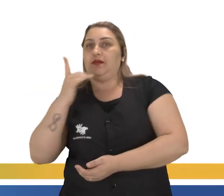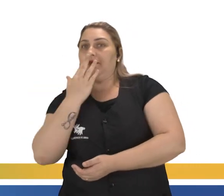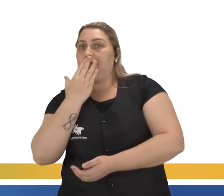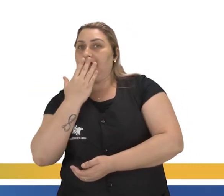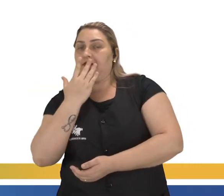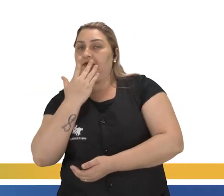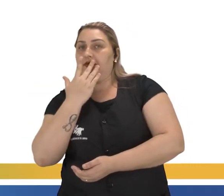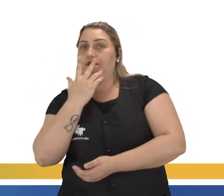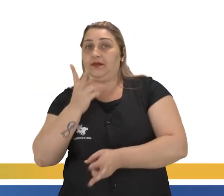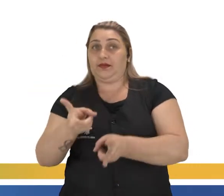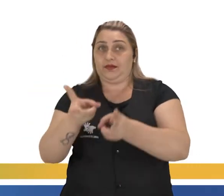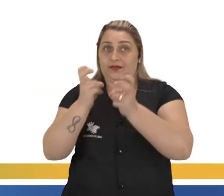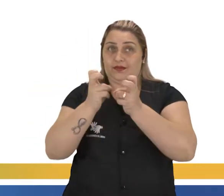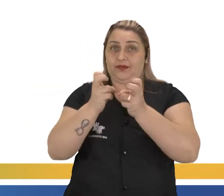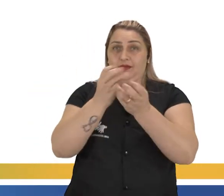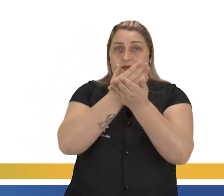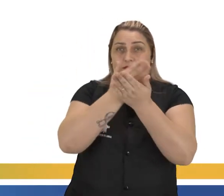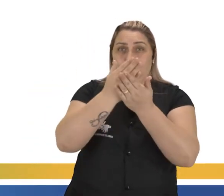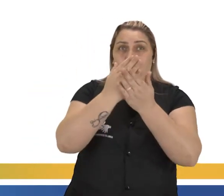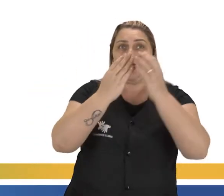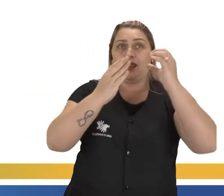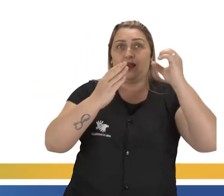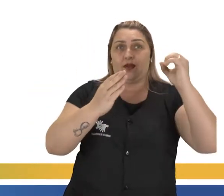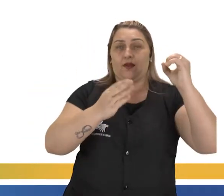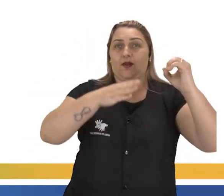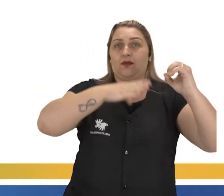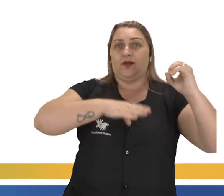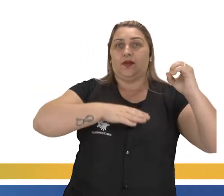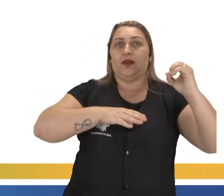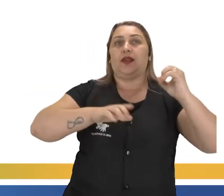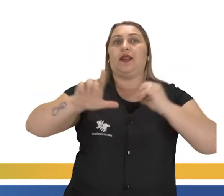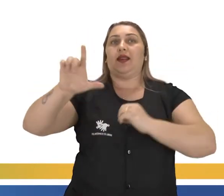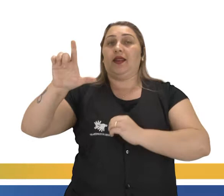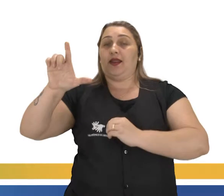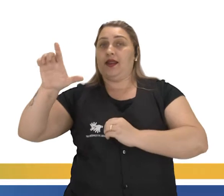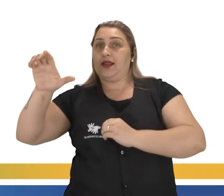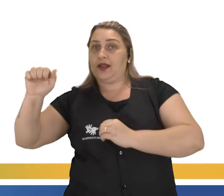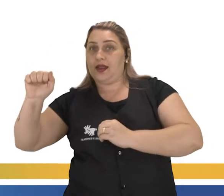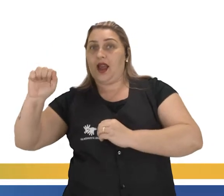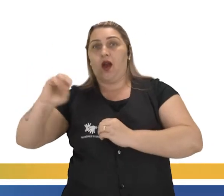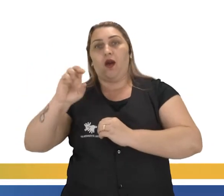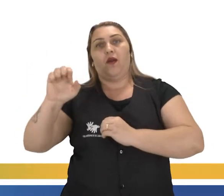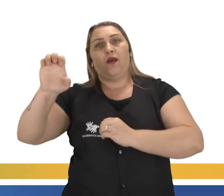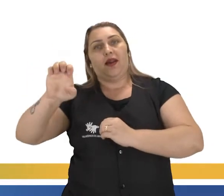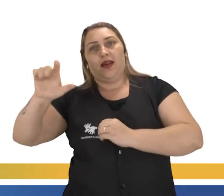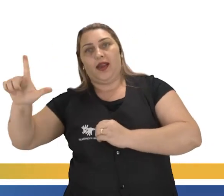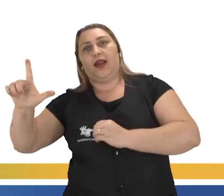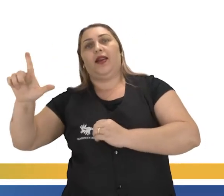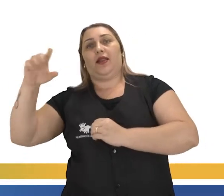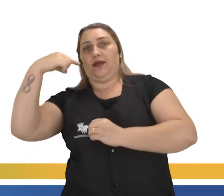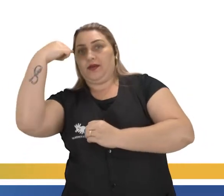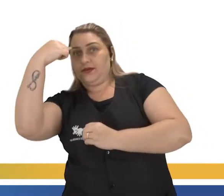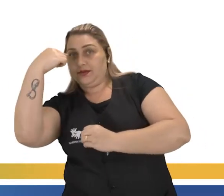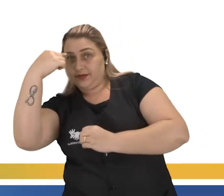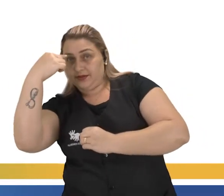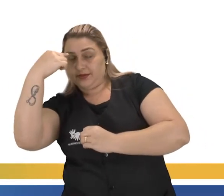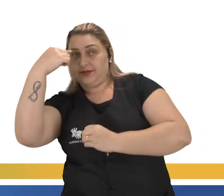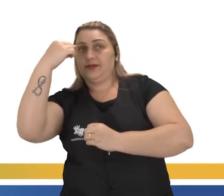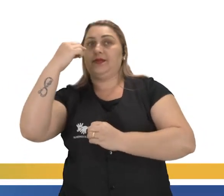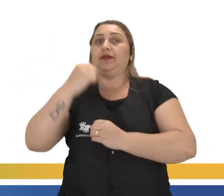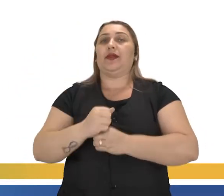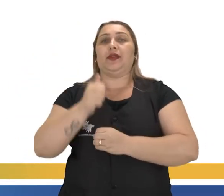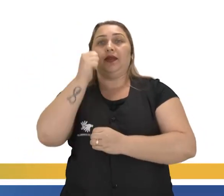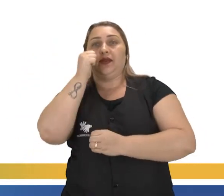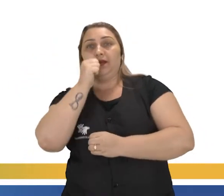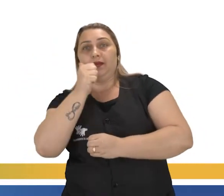el color. O heterogenérico, ele vai poder acontecer tanto do feminino para o masculino, quanto do masculino